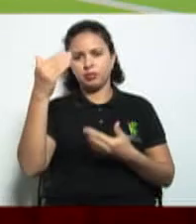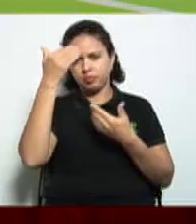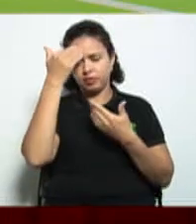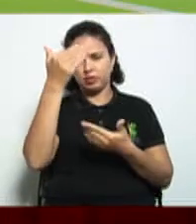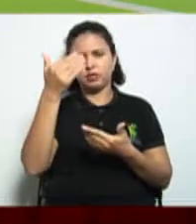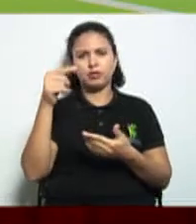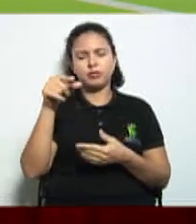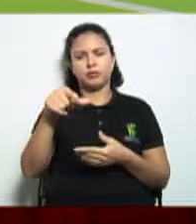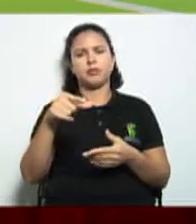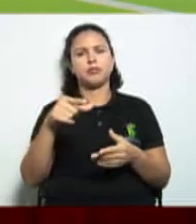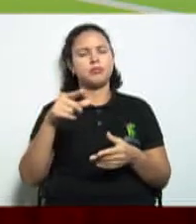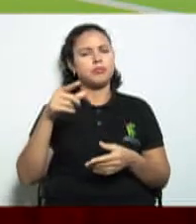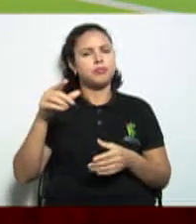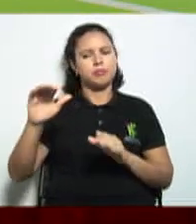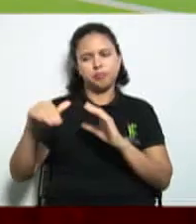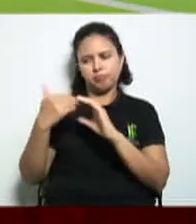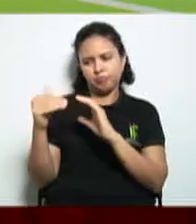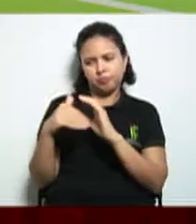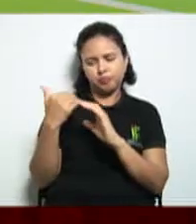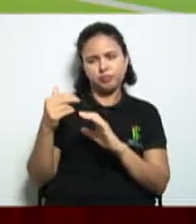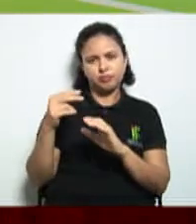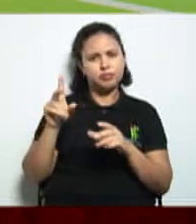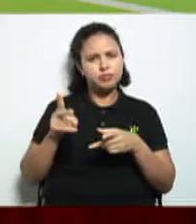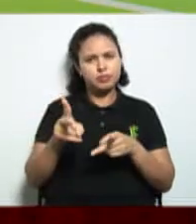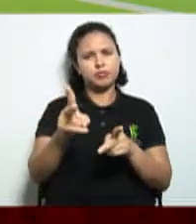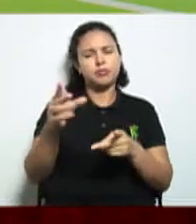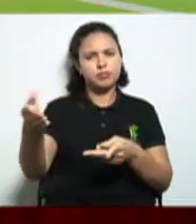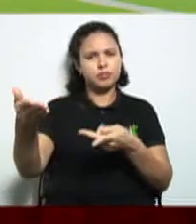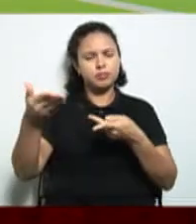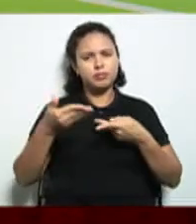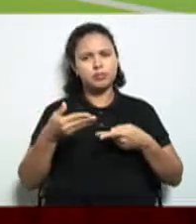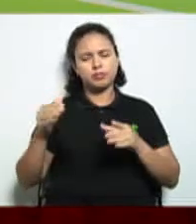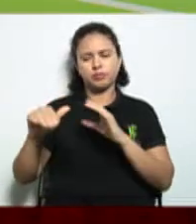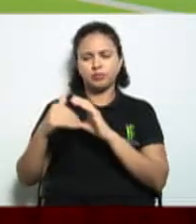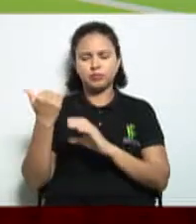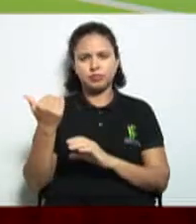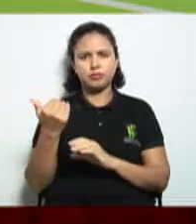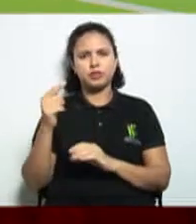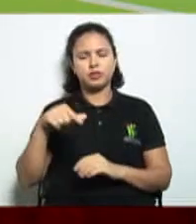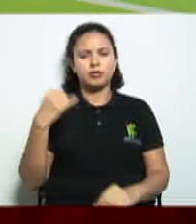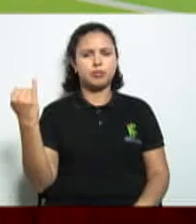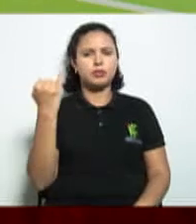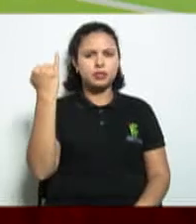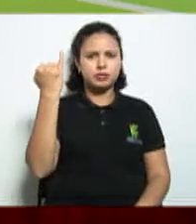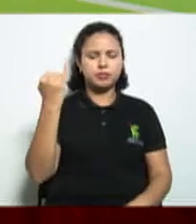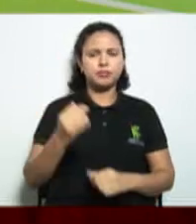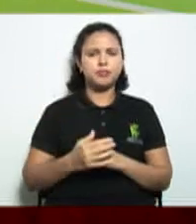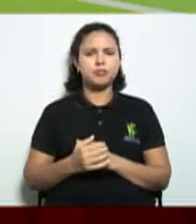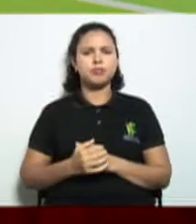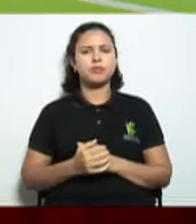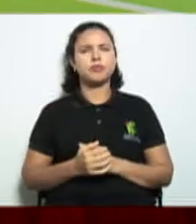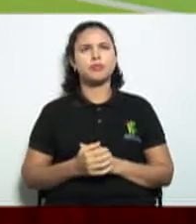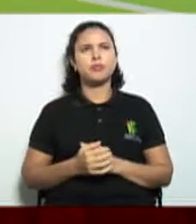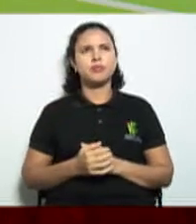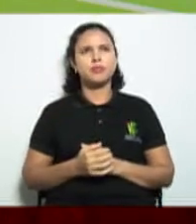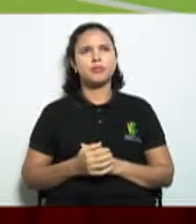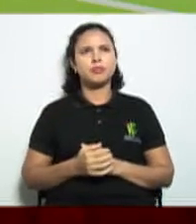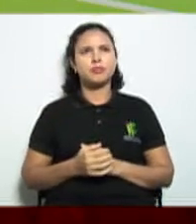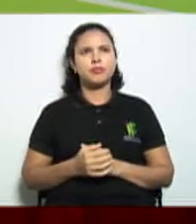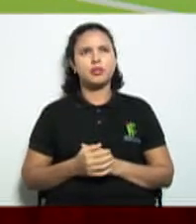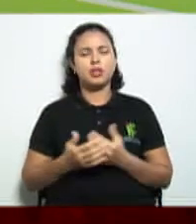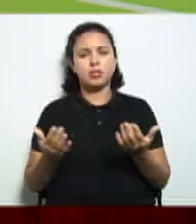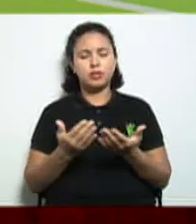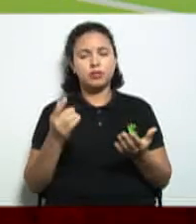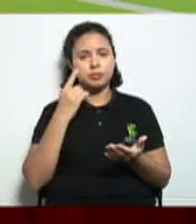Estejam sempre convidados a interagir conosco. É muito importante essa interação. E vamos